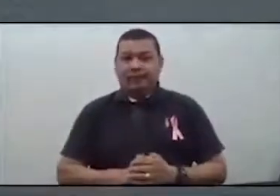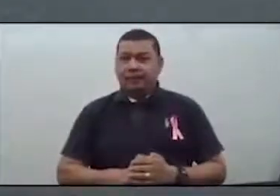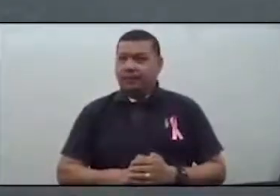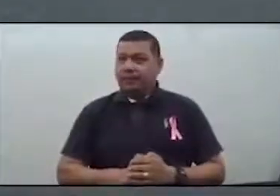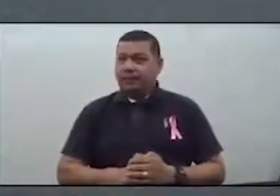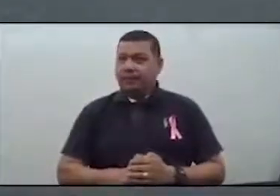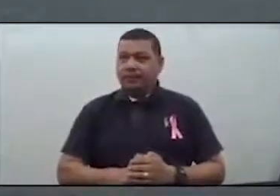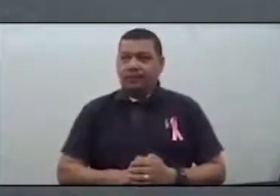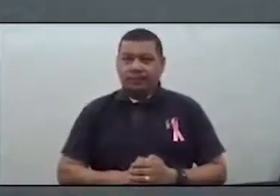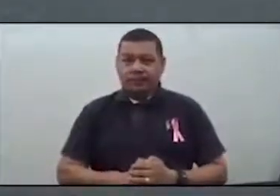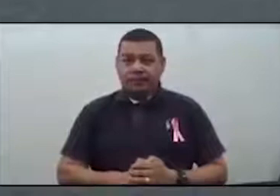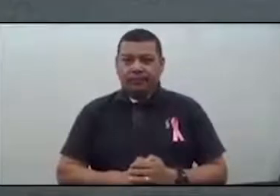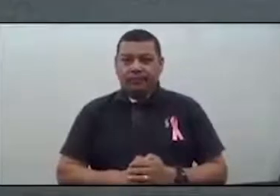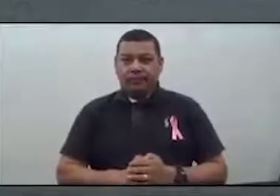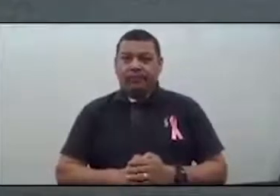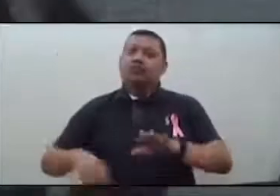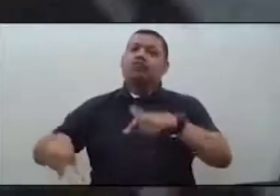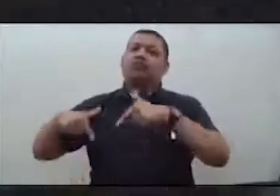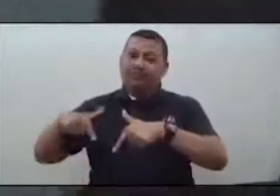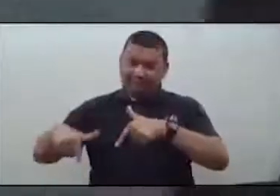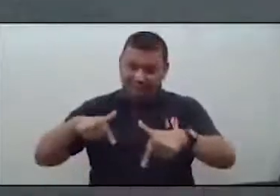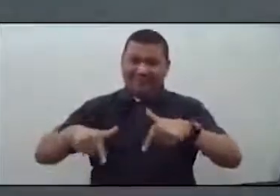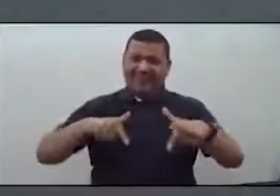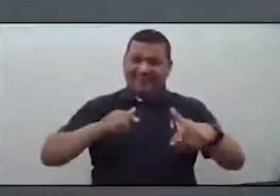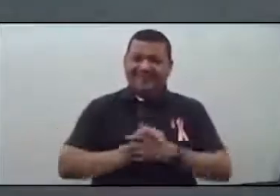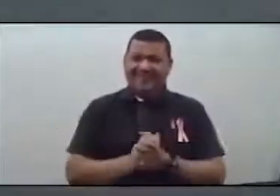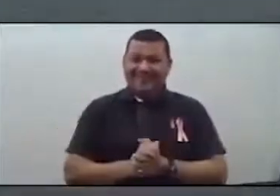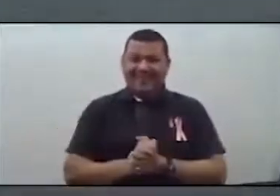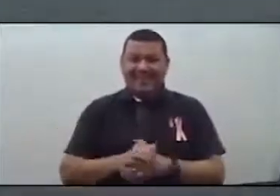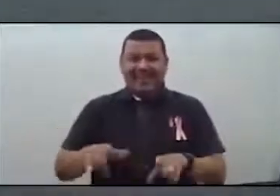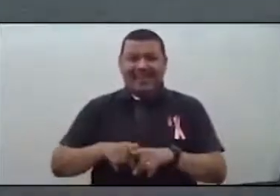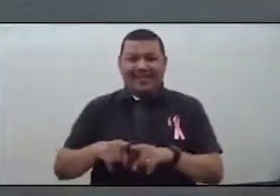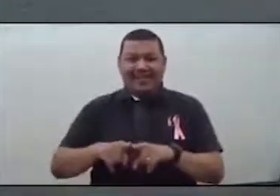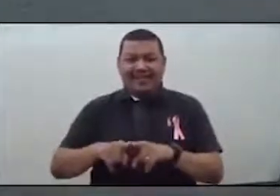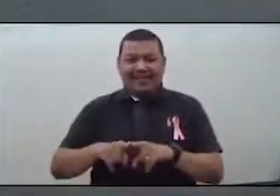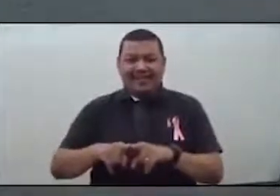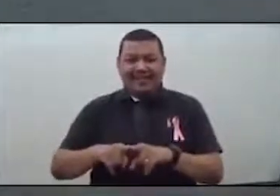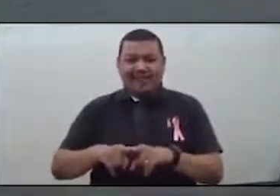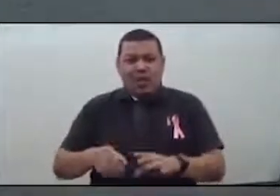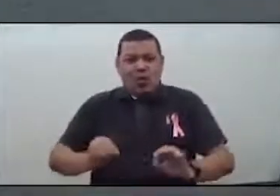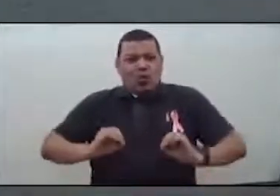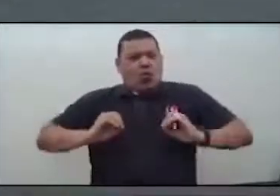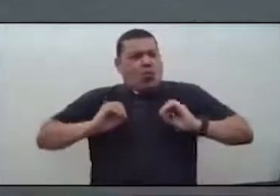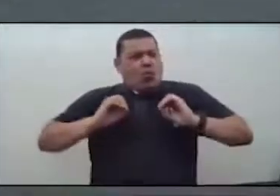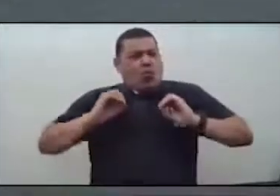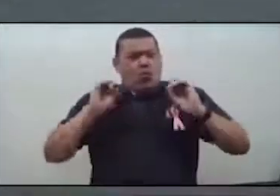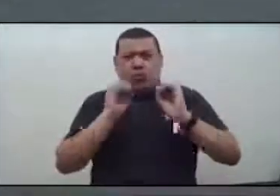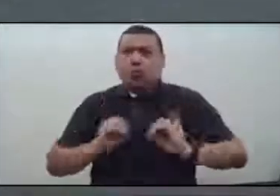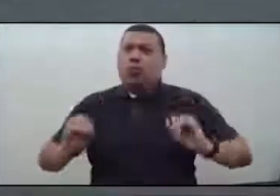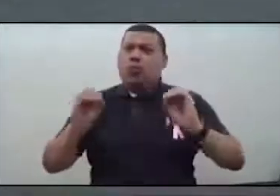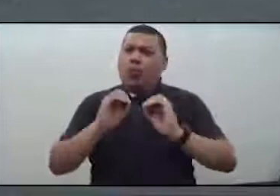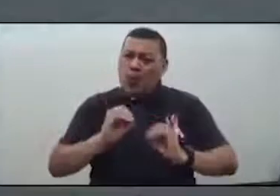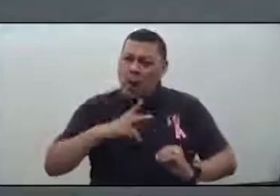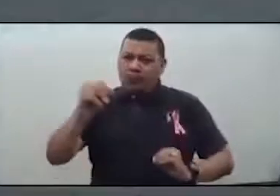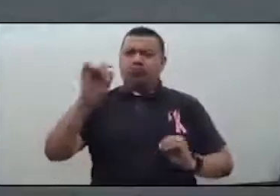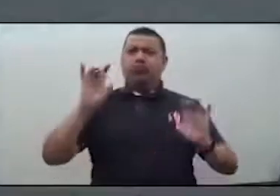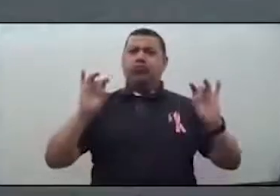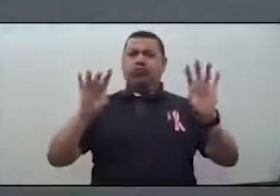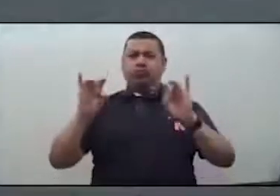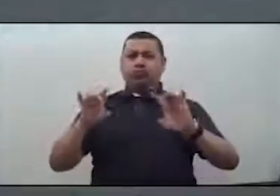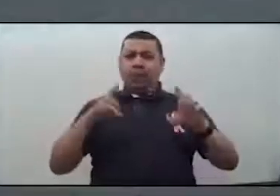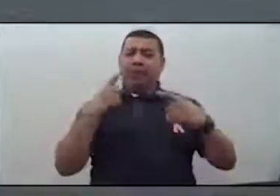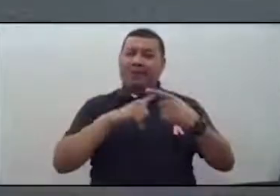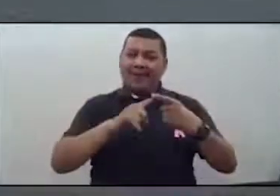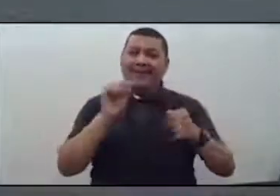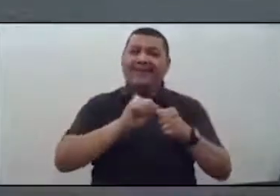a dedicação e a maestria em achar soluções para que o conhecimento chegasse aí